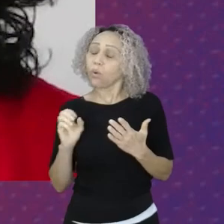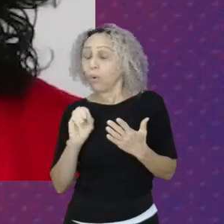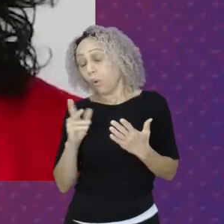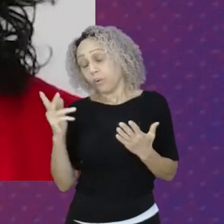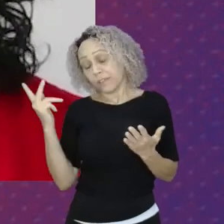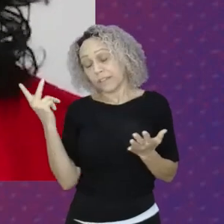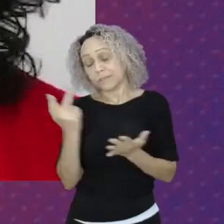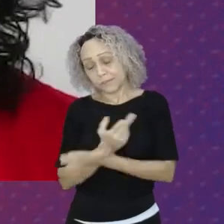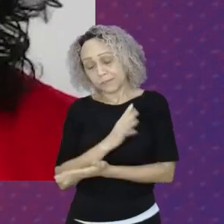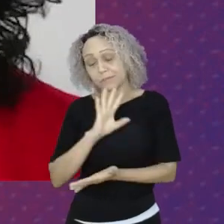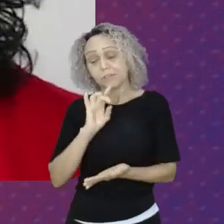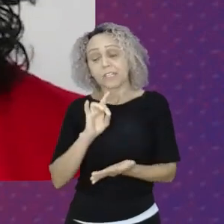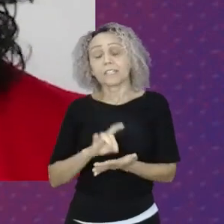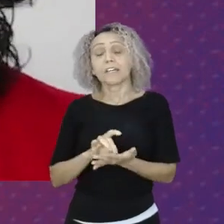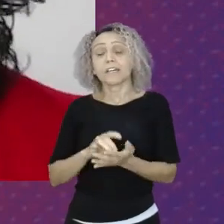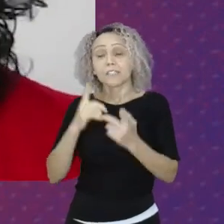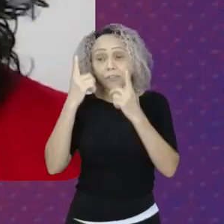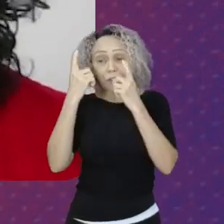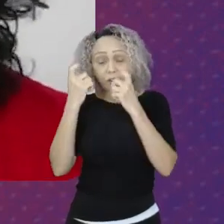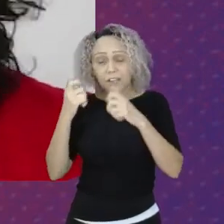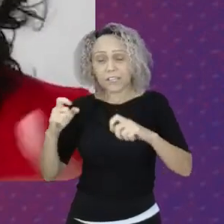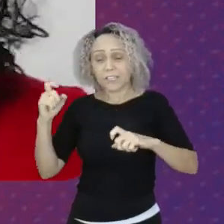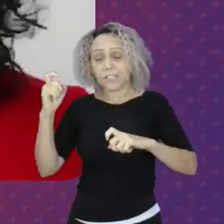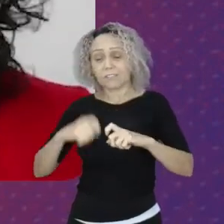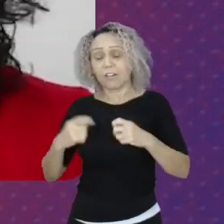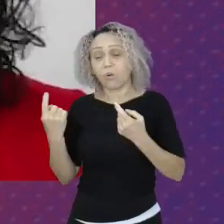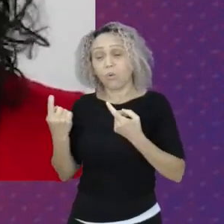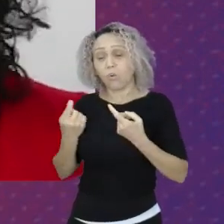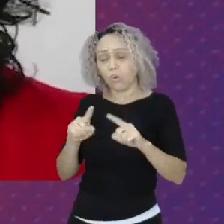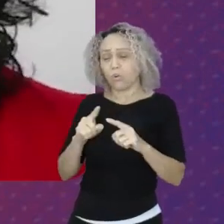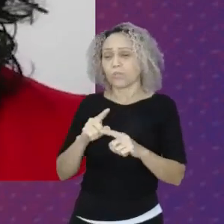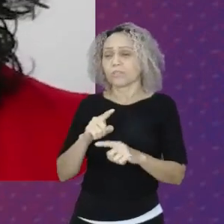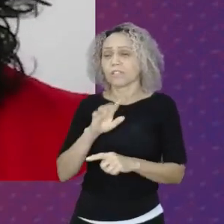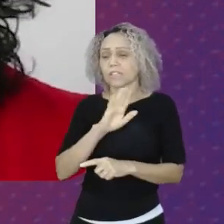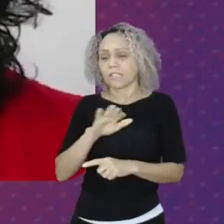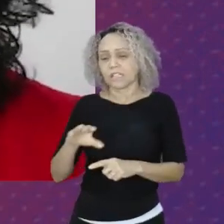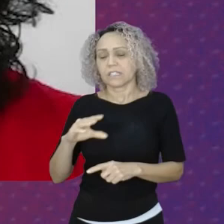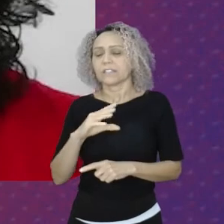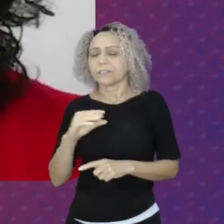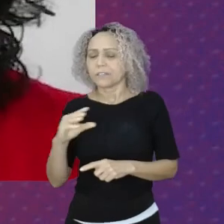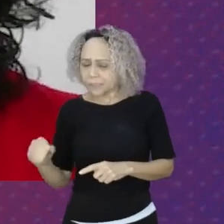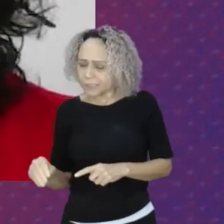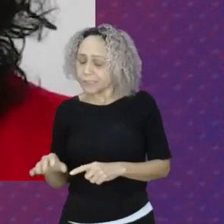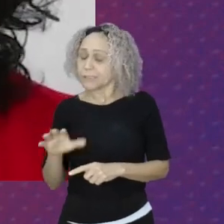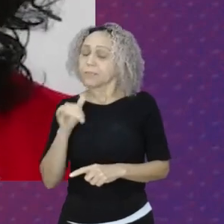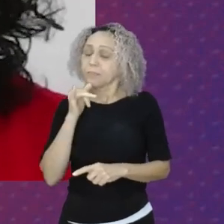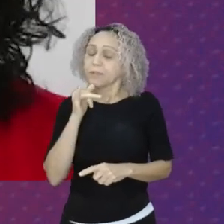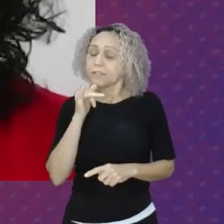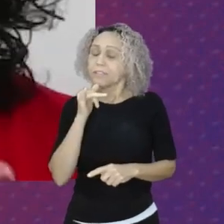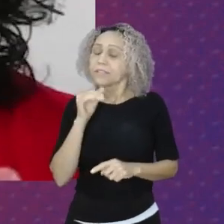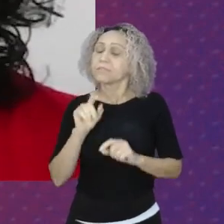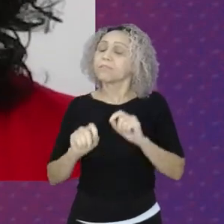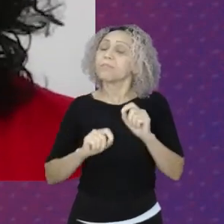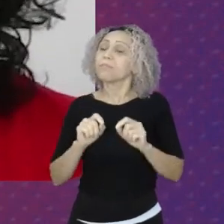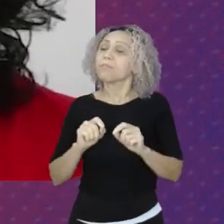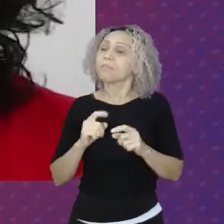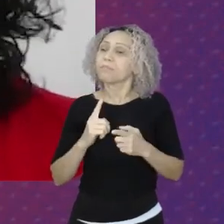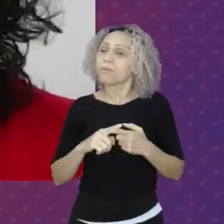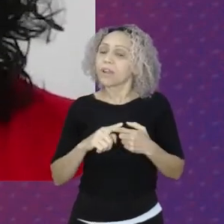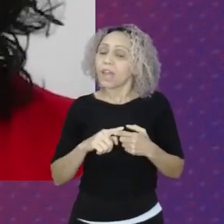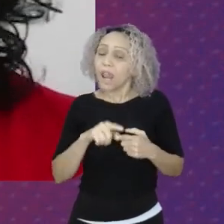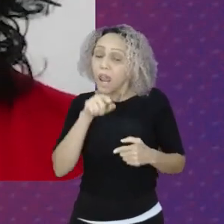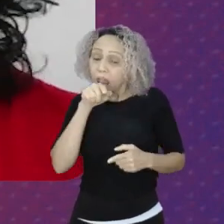concretizados de violência sexual contra criança e adolescente, ou até de outras violências, porque é